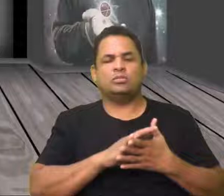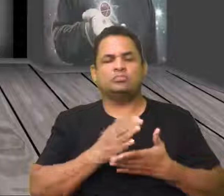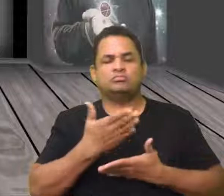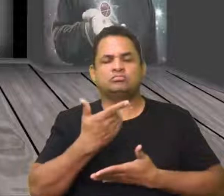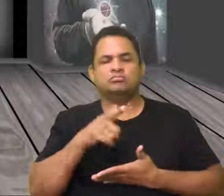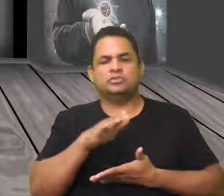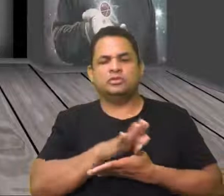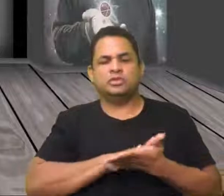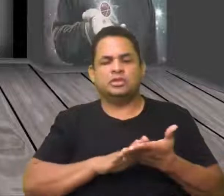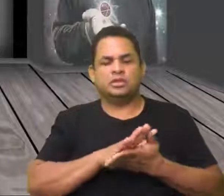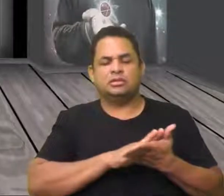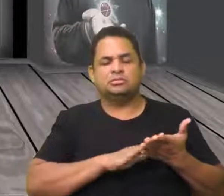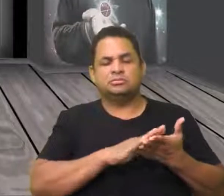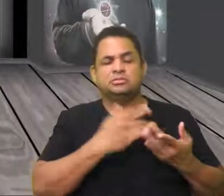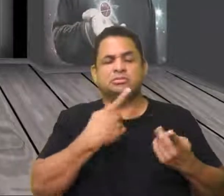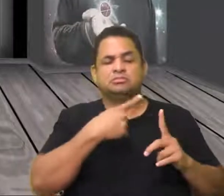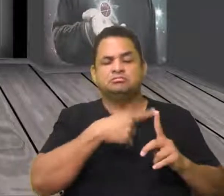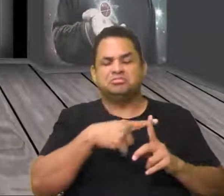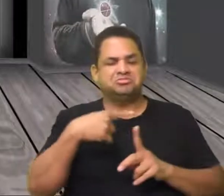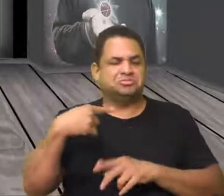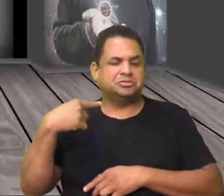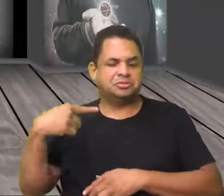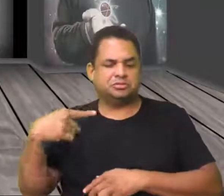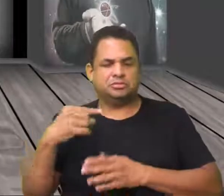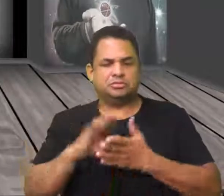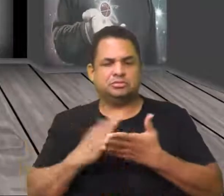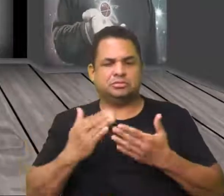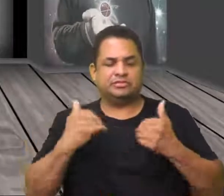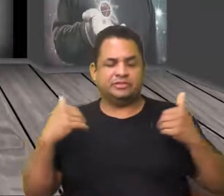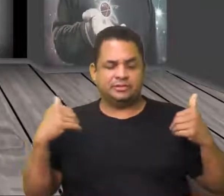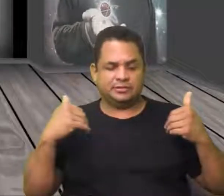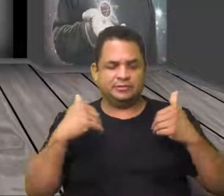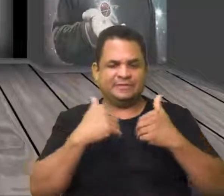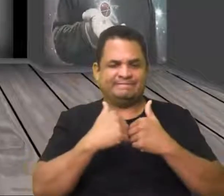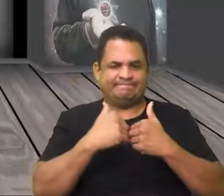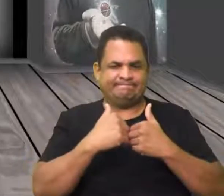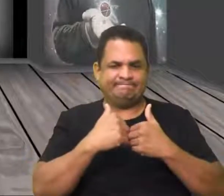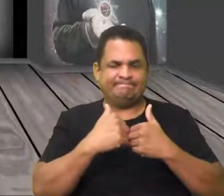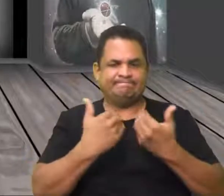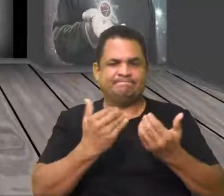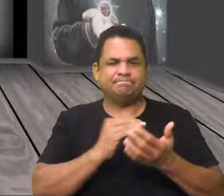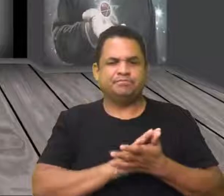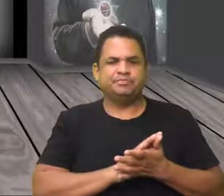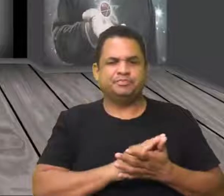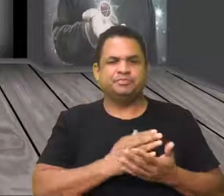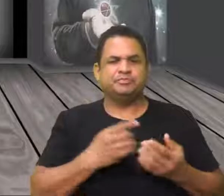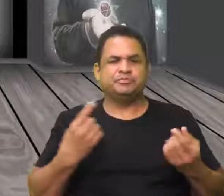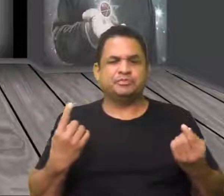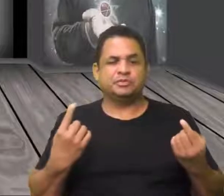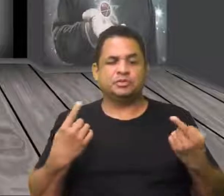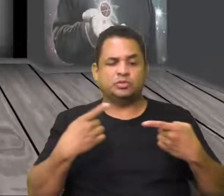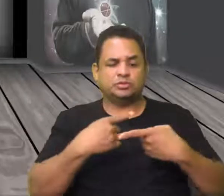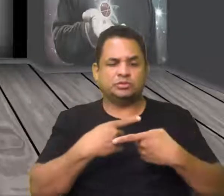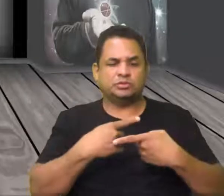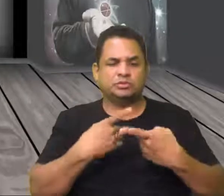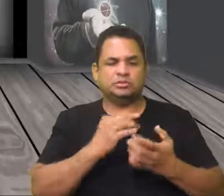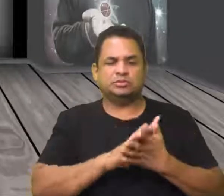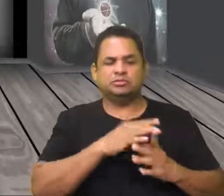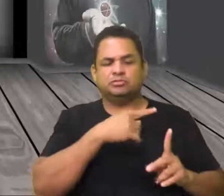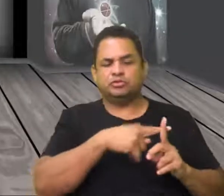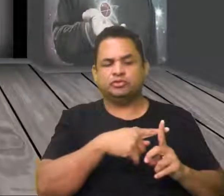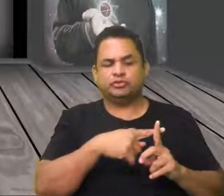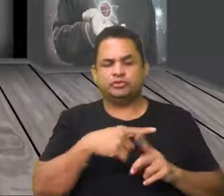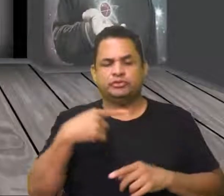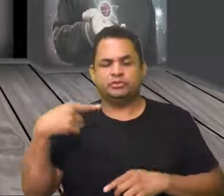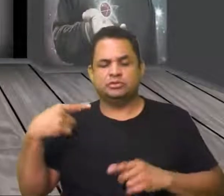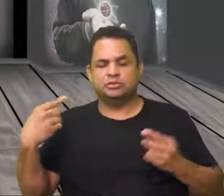ser atraído por este outro corpo. E, lógico, carga contrária, né? Justamente. Se é positivo, atrai o negativo. Se é